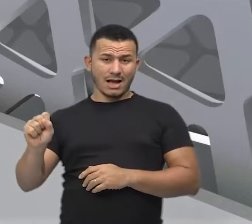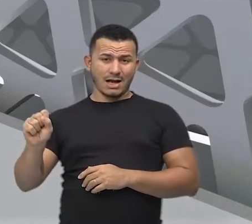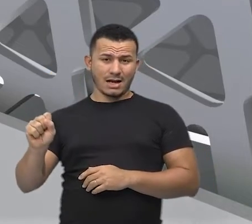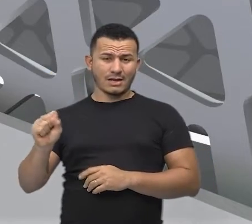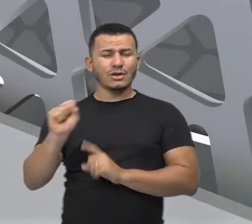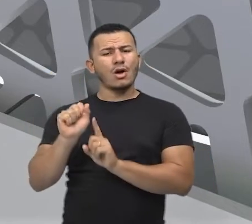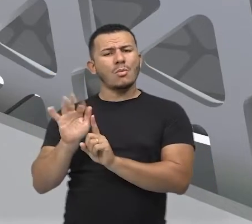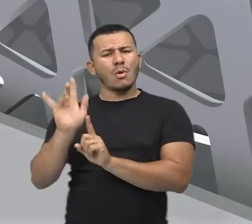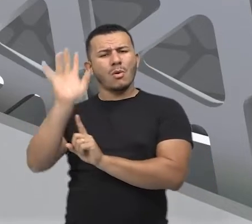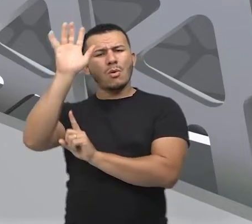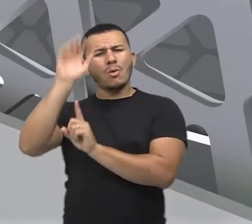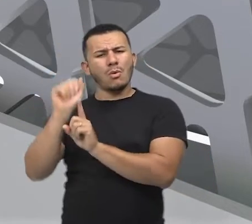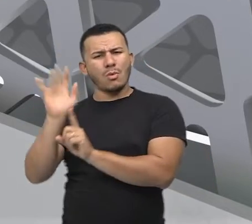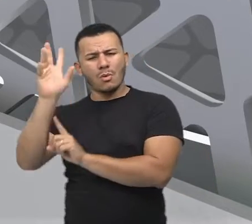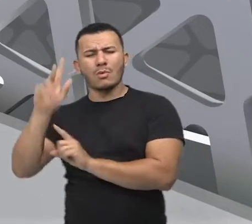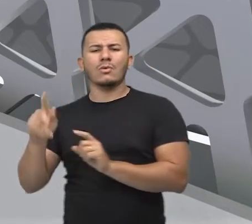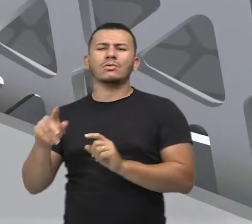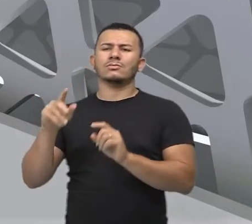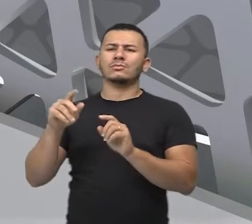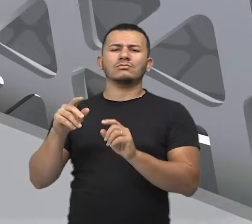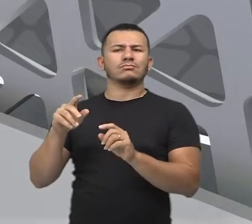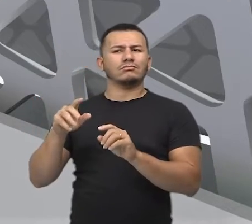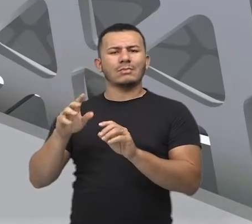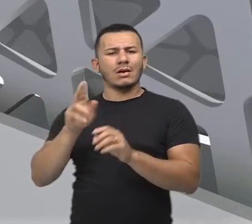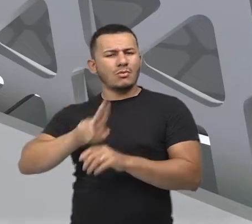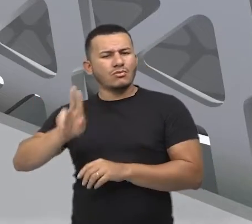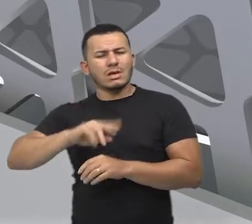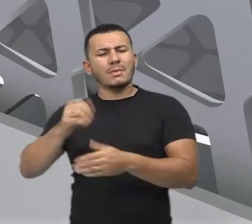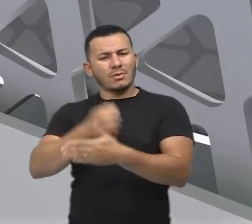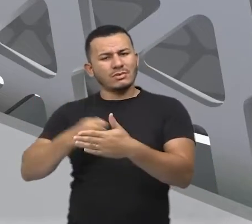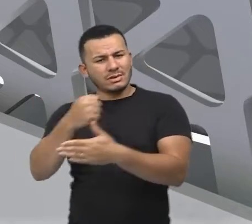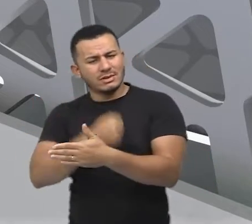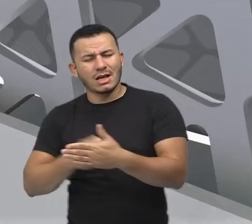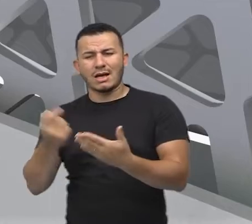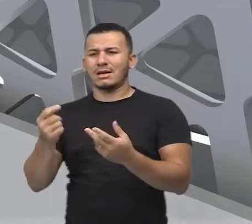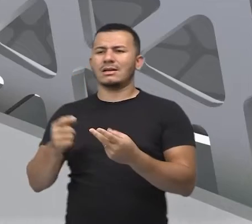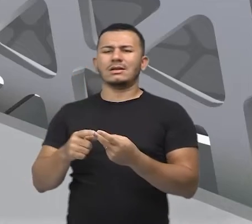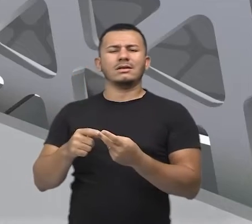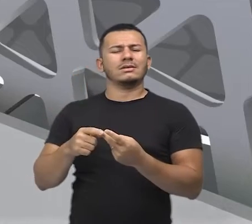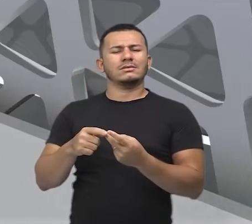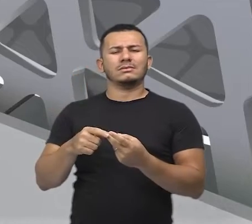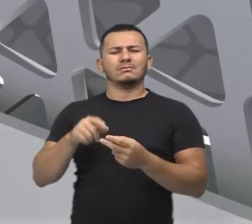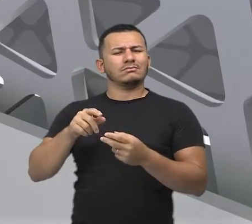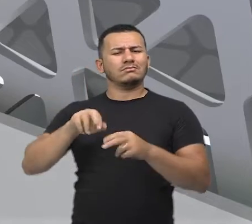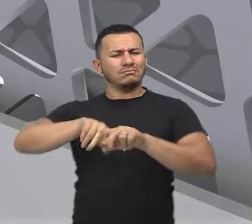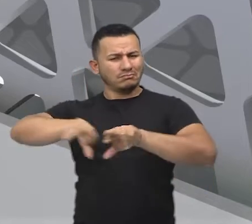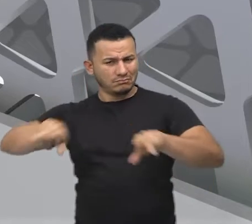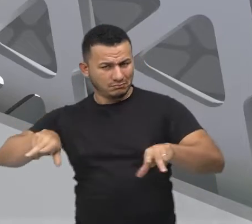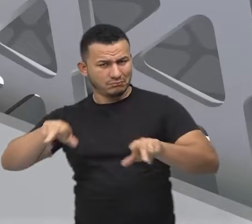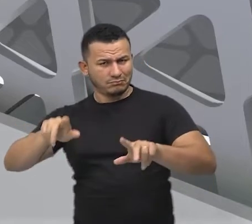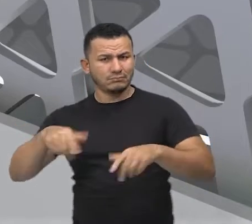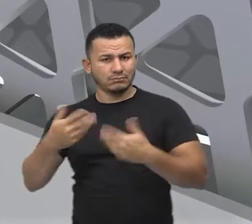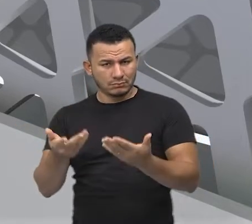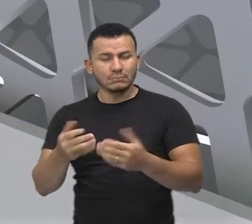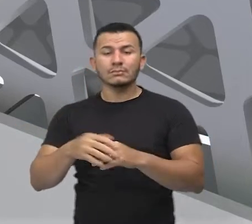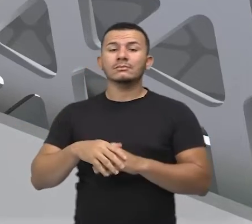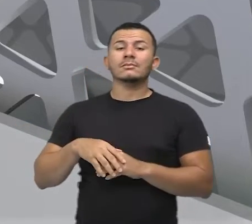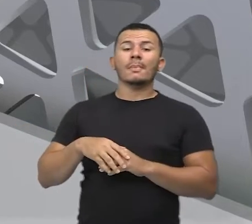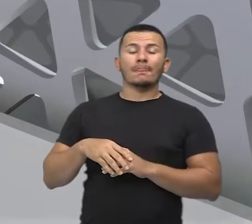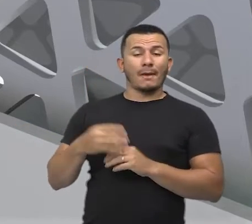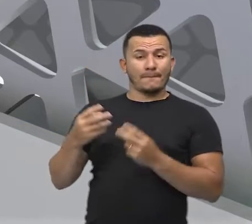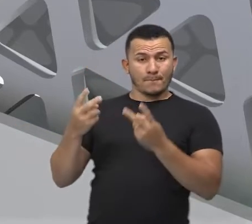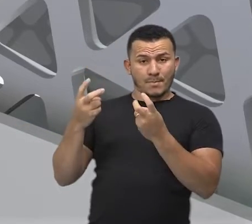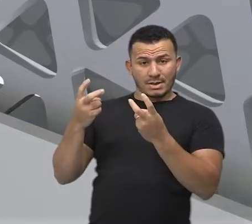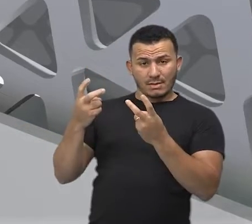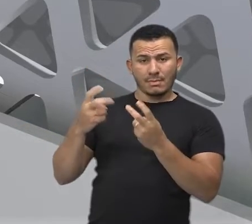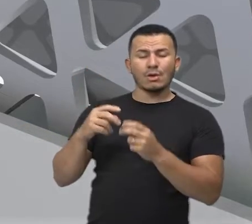nós utilizamos para cozinhar os alimentos, certo? Assar bolos lá no fogão. Então, observem que o preço,